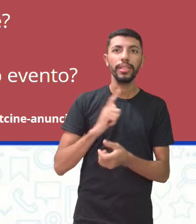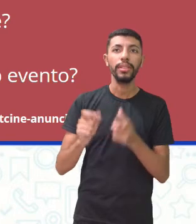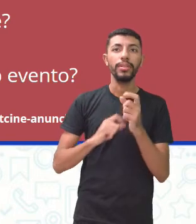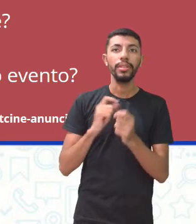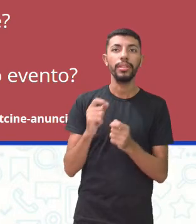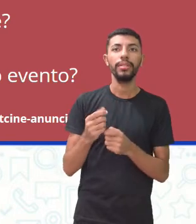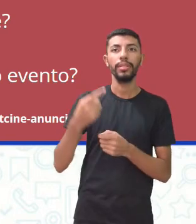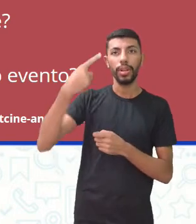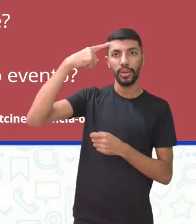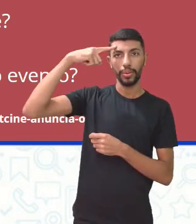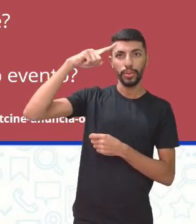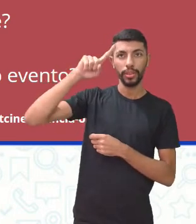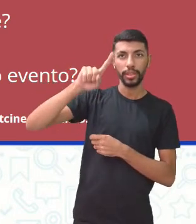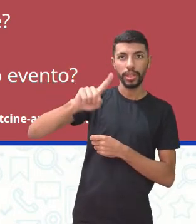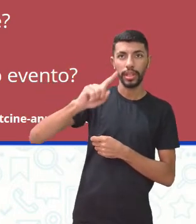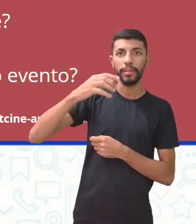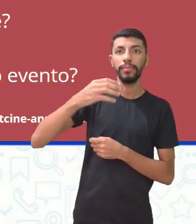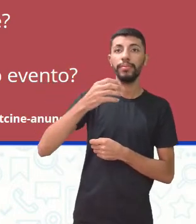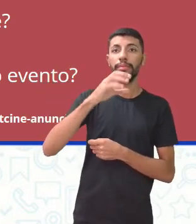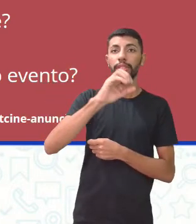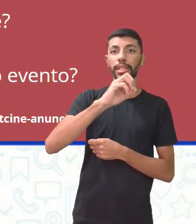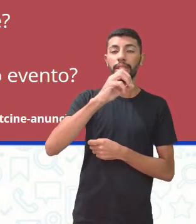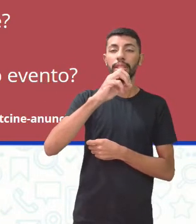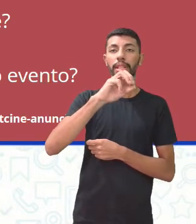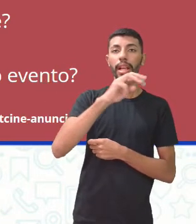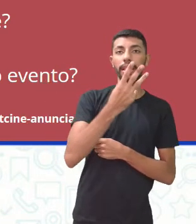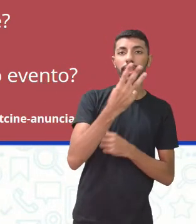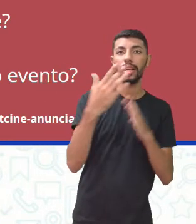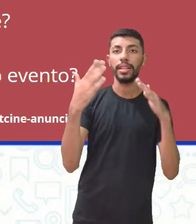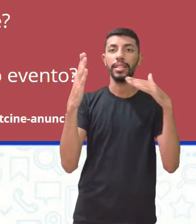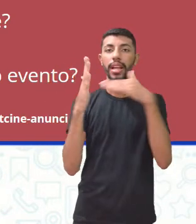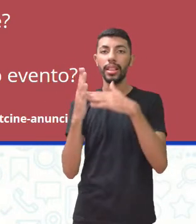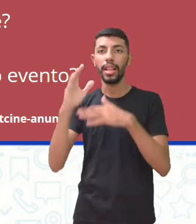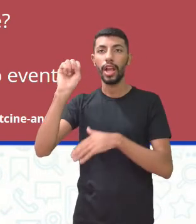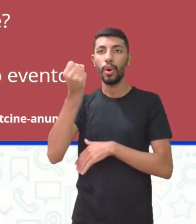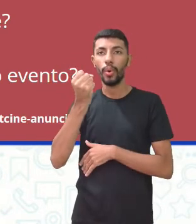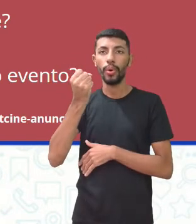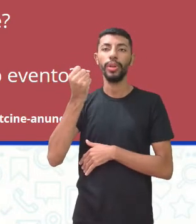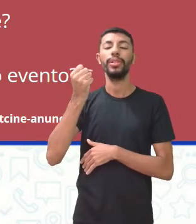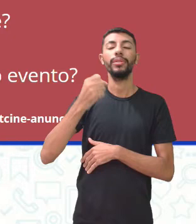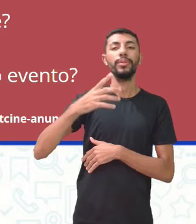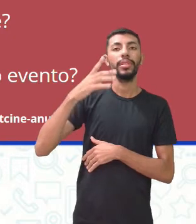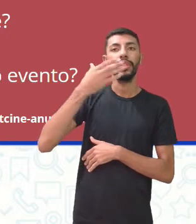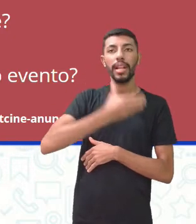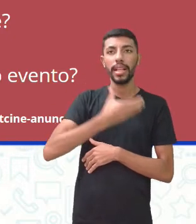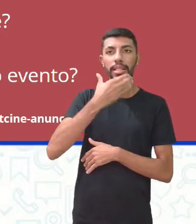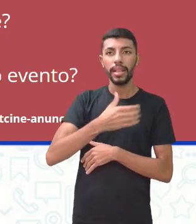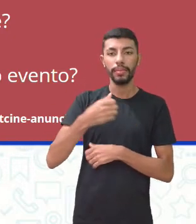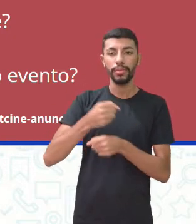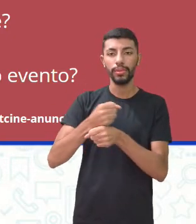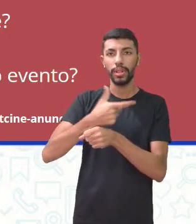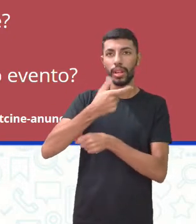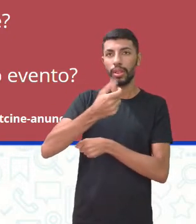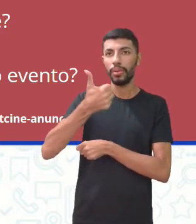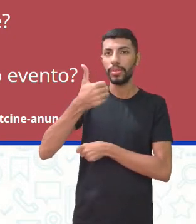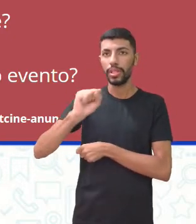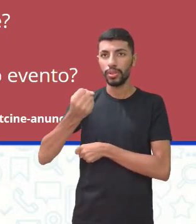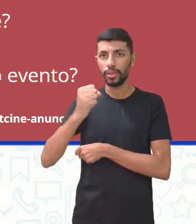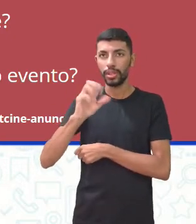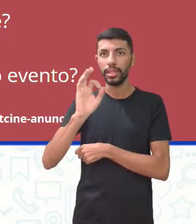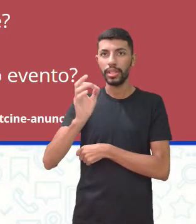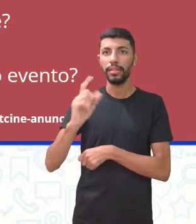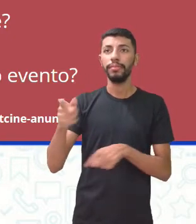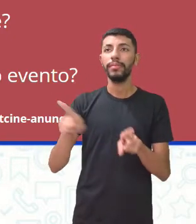tem a data, ocorreu de 3 a 8 de dezembro de 2018, faz um tempinho já, e a gente tem as